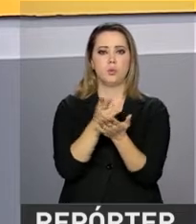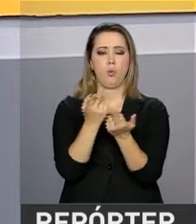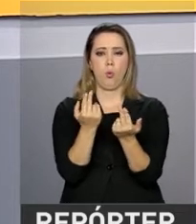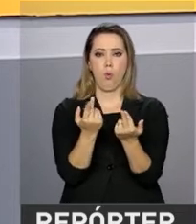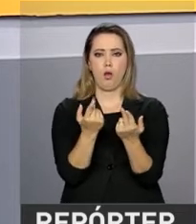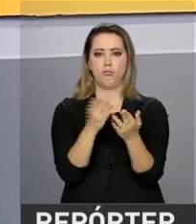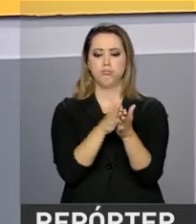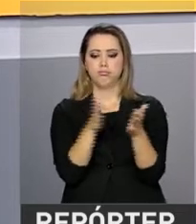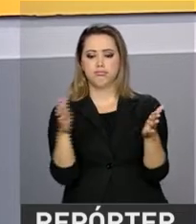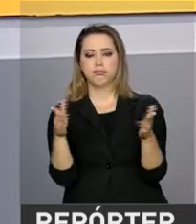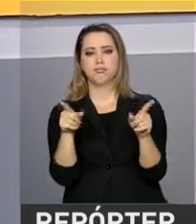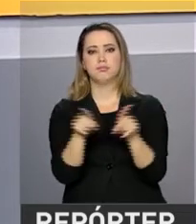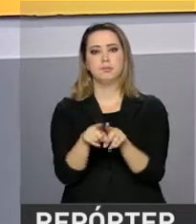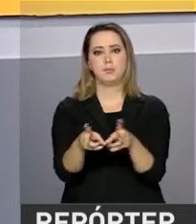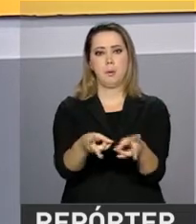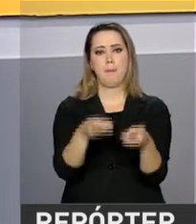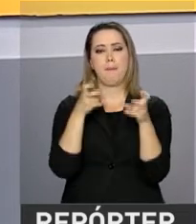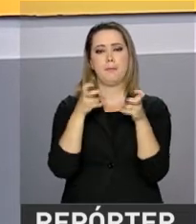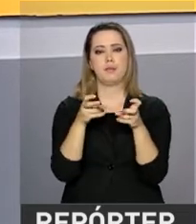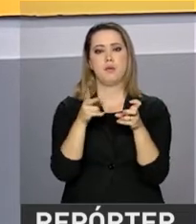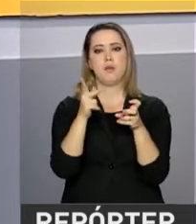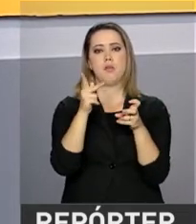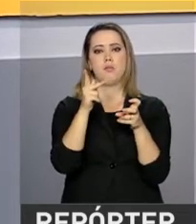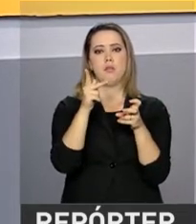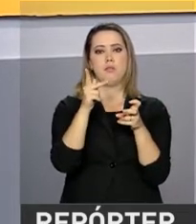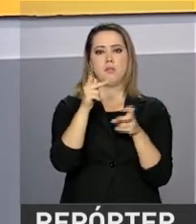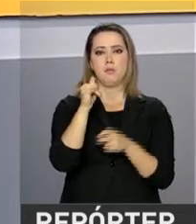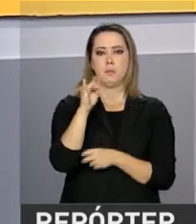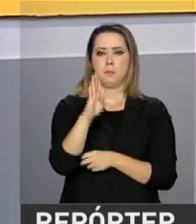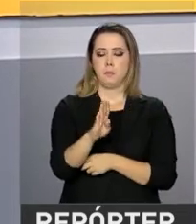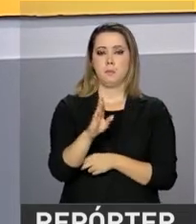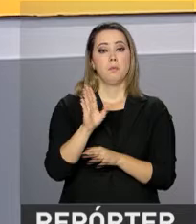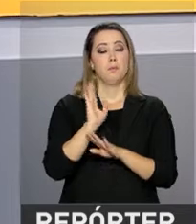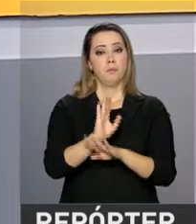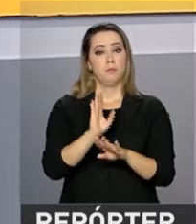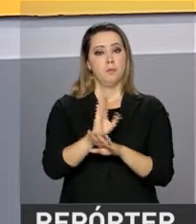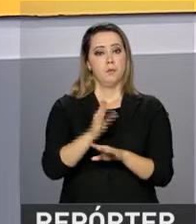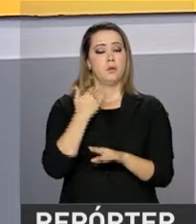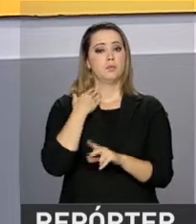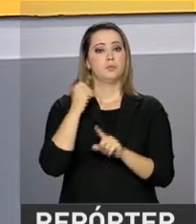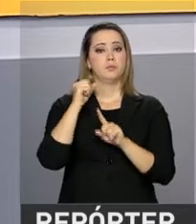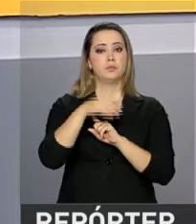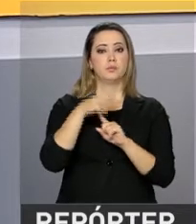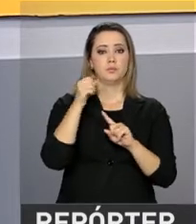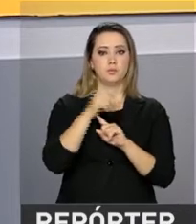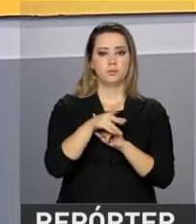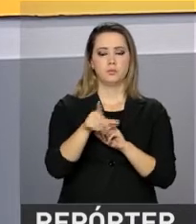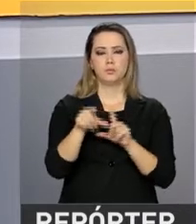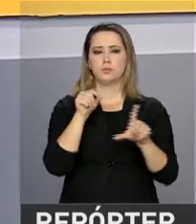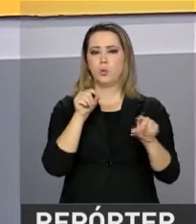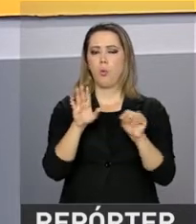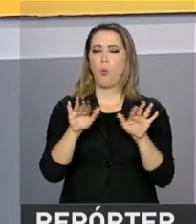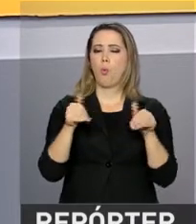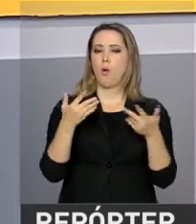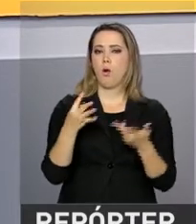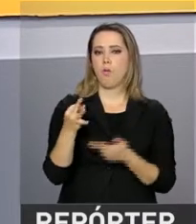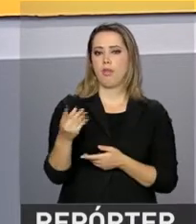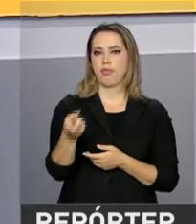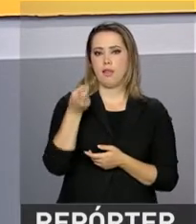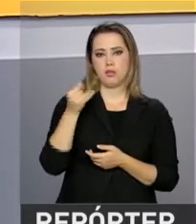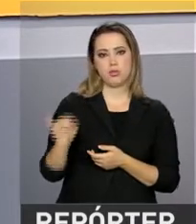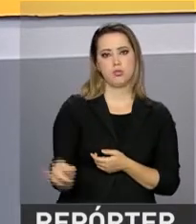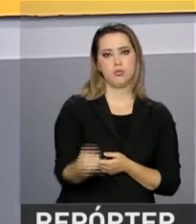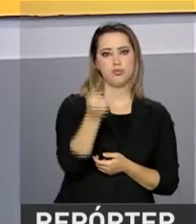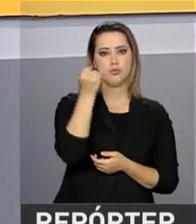considerado uma prévia do pib o ibc-br ajuda o banco central a tomar as decisões sobre a taxa básica de juros a